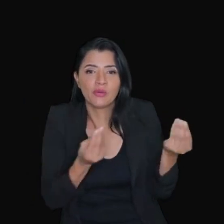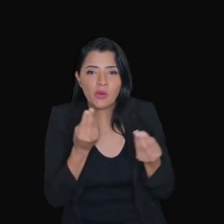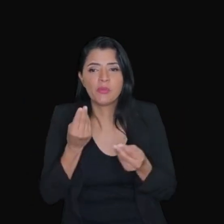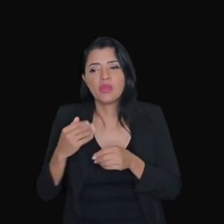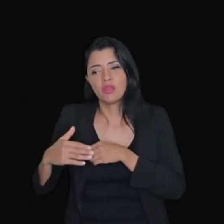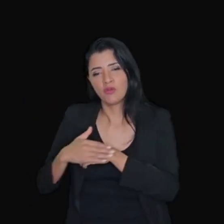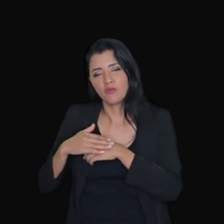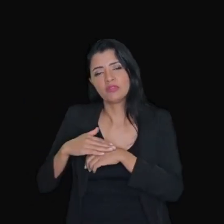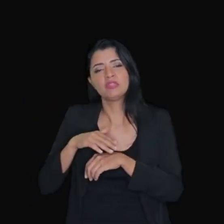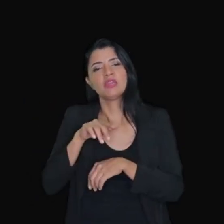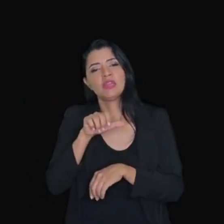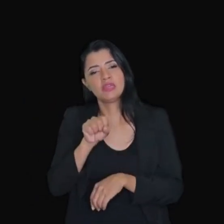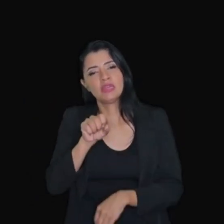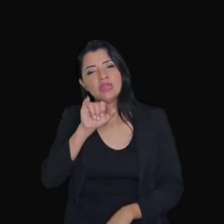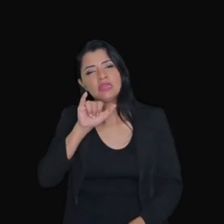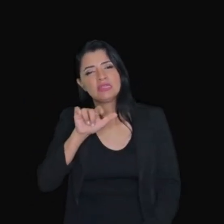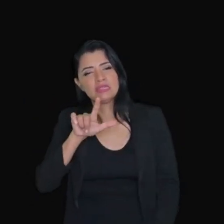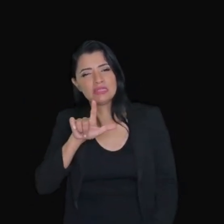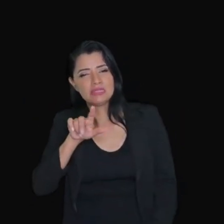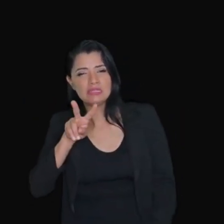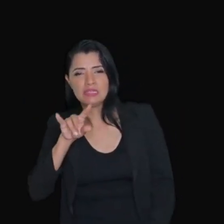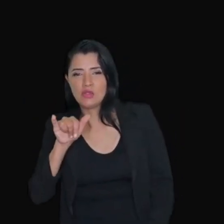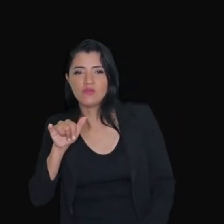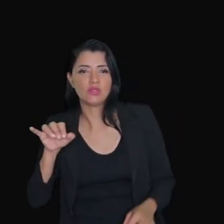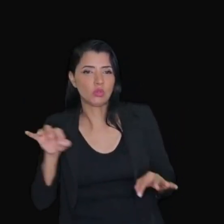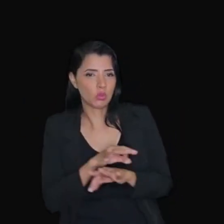doutora Silvia, está aparentemente tudo ok.